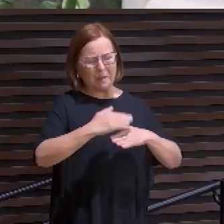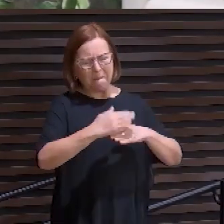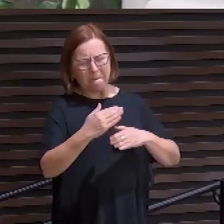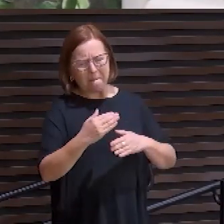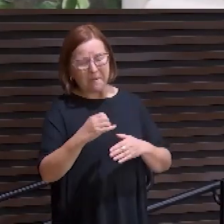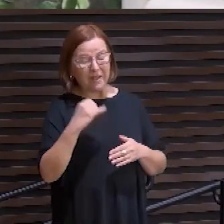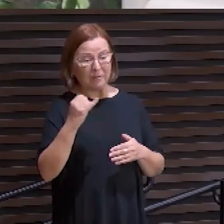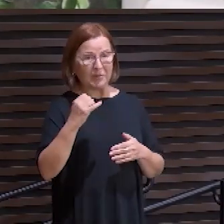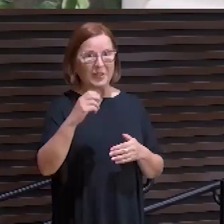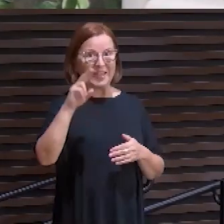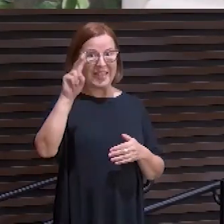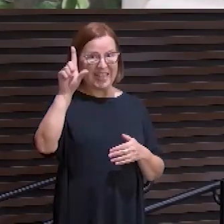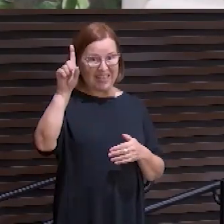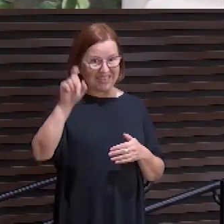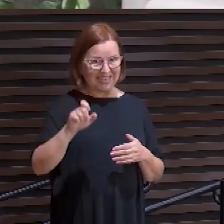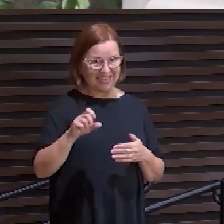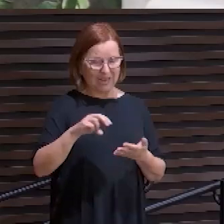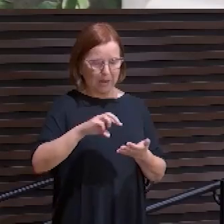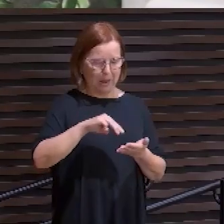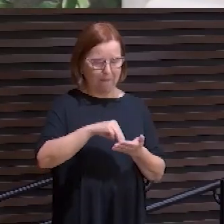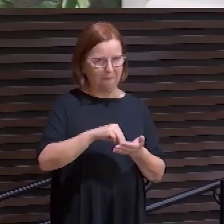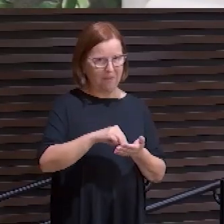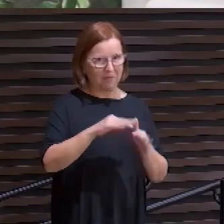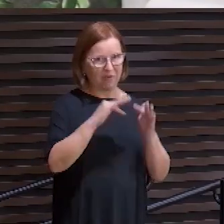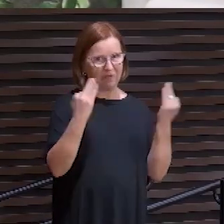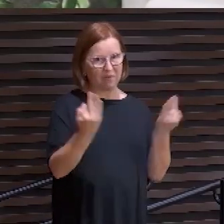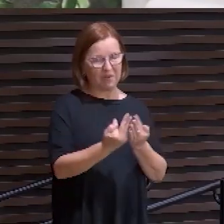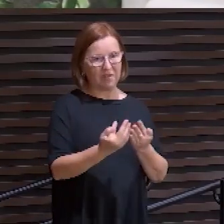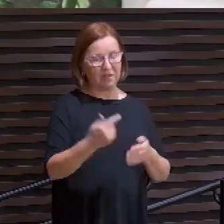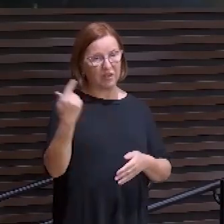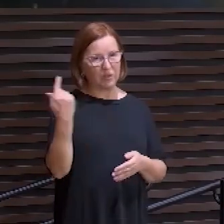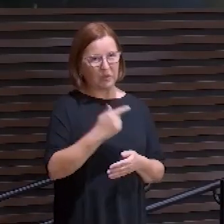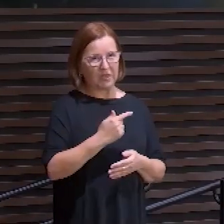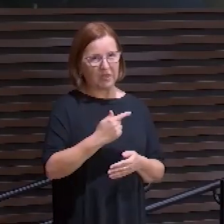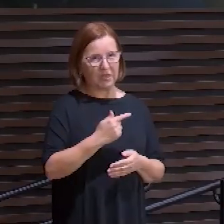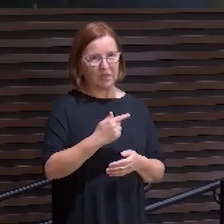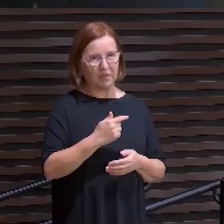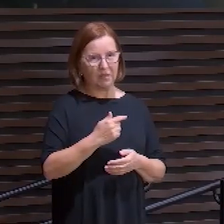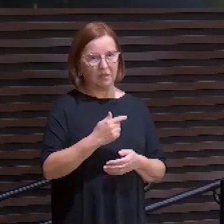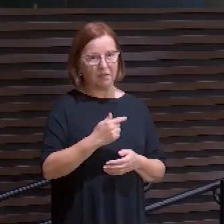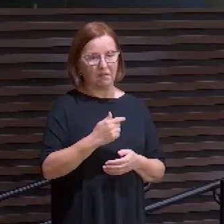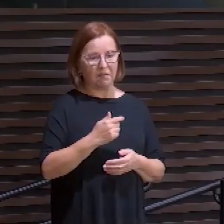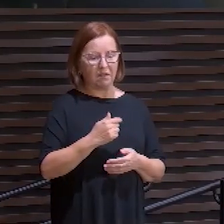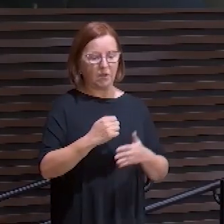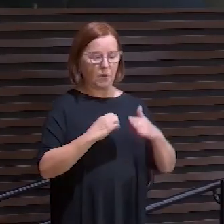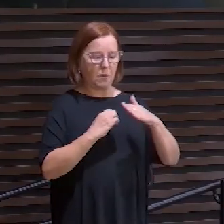membro de uma família do que ser um grande empresário.